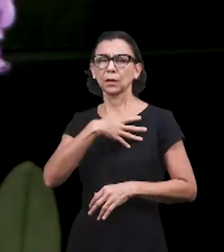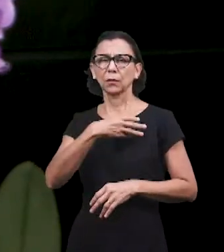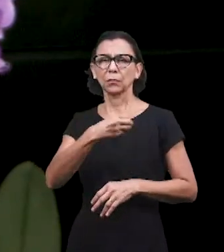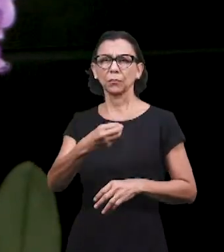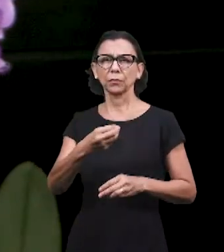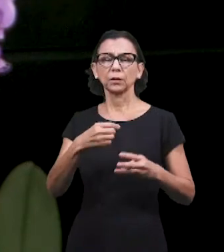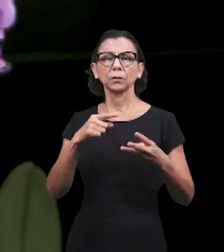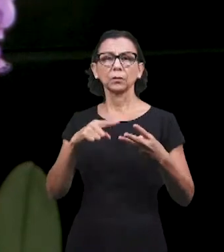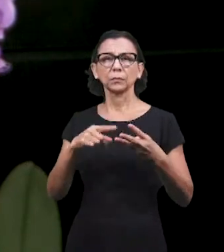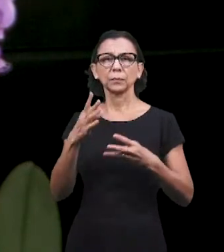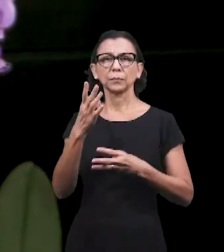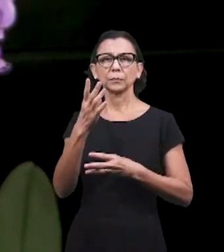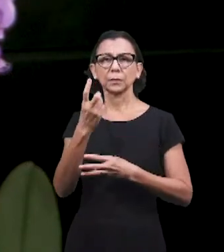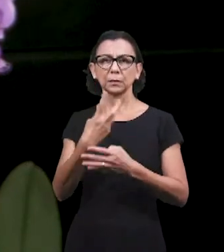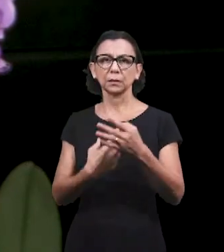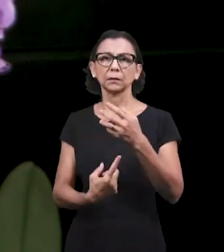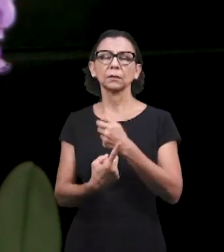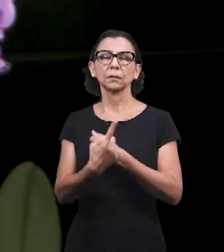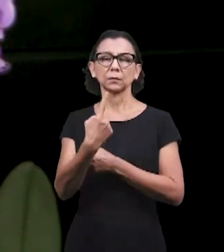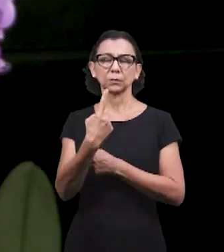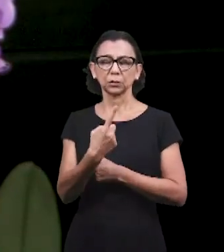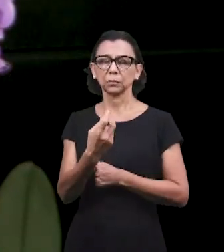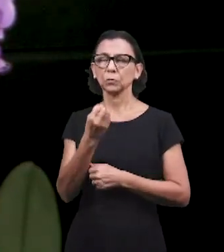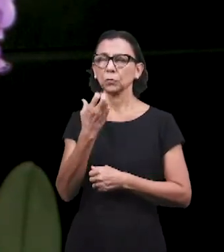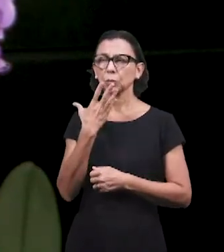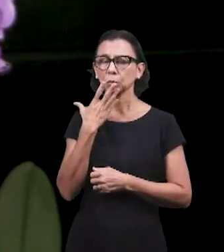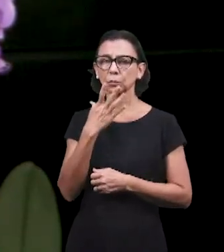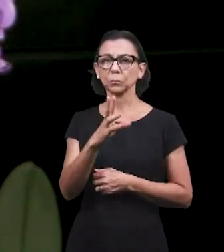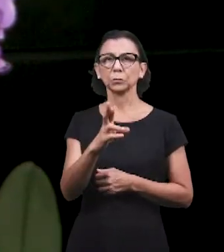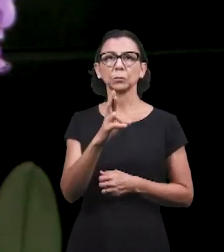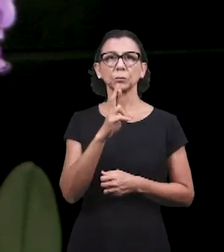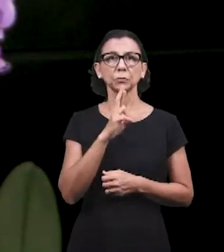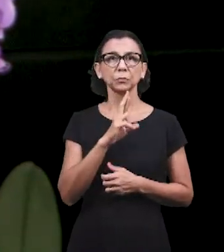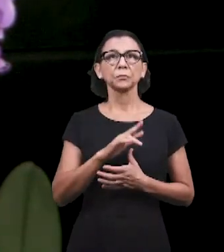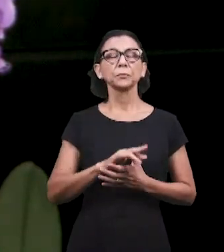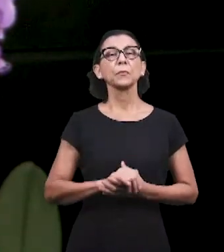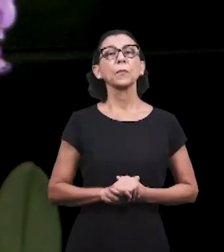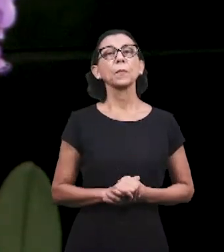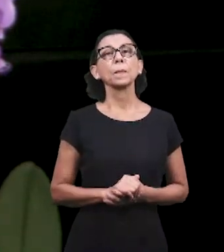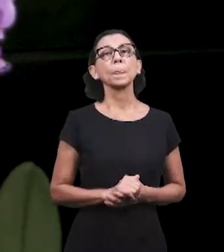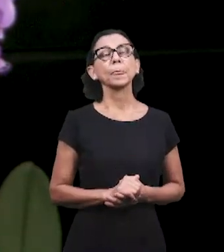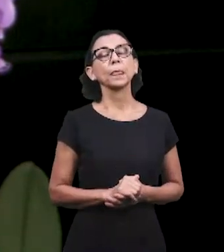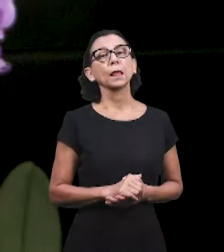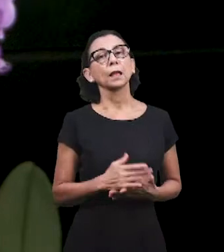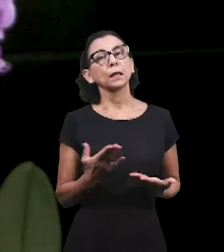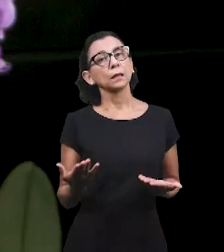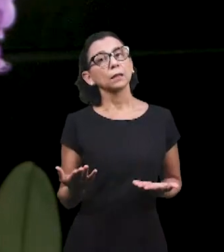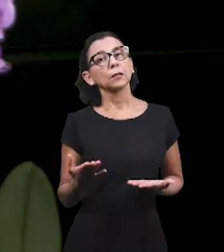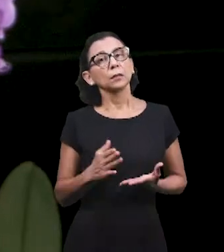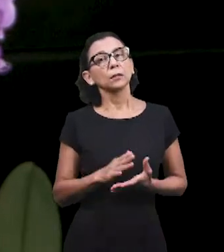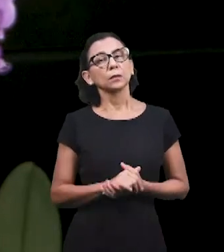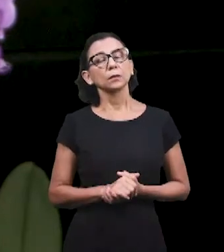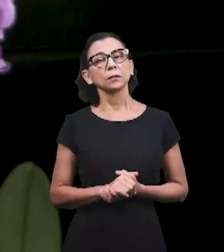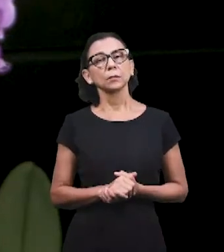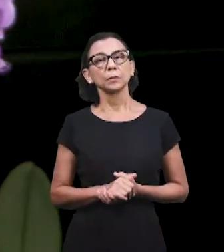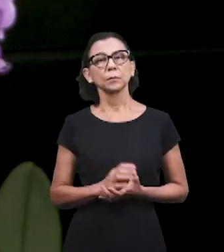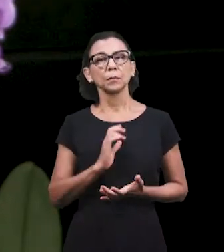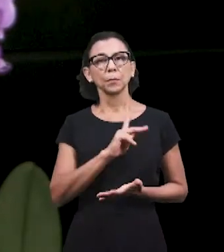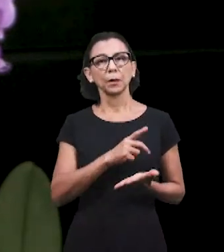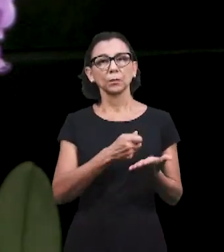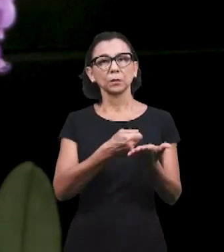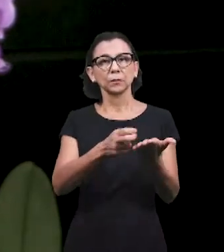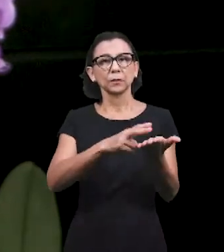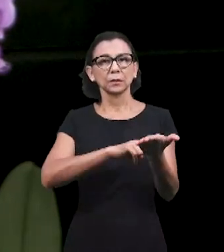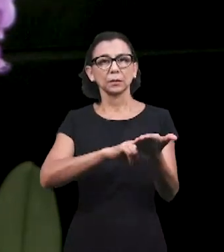que glorifica ao Espírito Santo. Muito bem colocado na sua resposta. E haja vista que essa carta foi escrita à